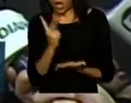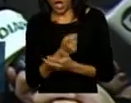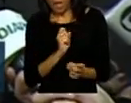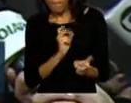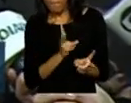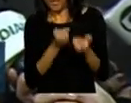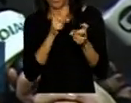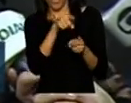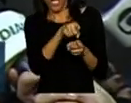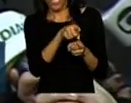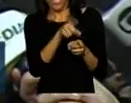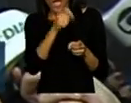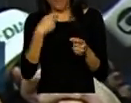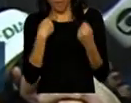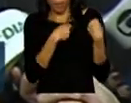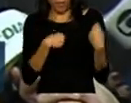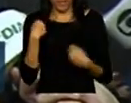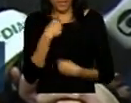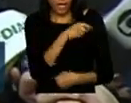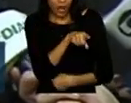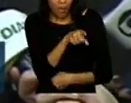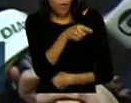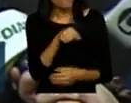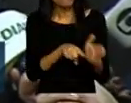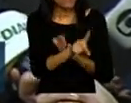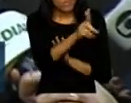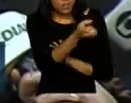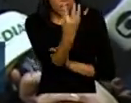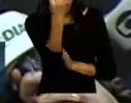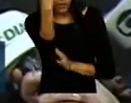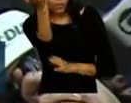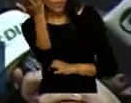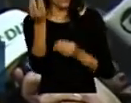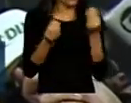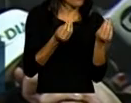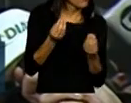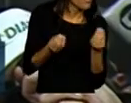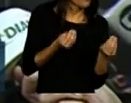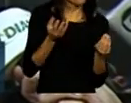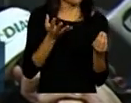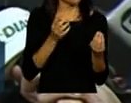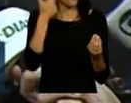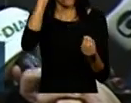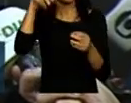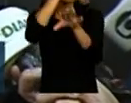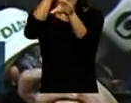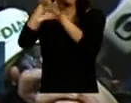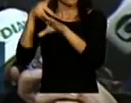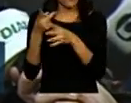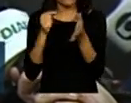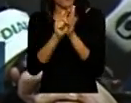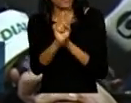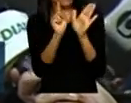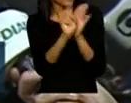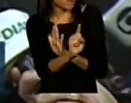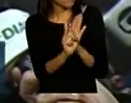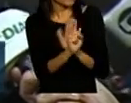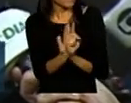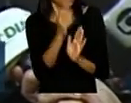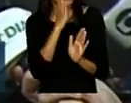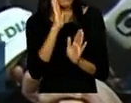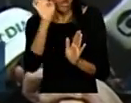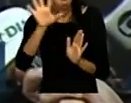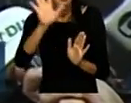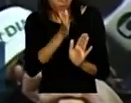sintoma que possa aparecer o sarampo perguntar para aquela pessoa se ela viajou recentemente esteve em outros países e teve no continente europeu